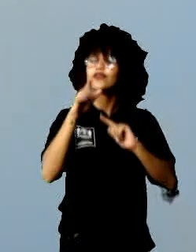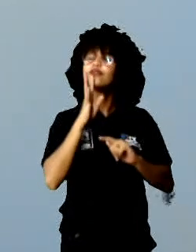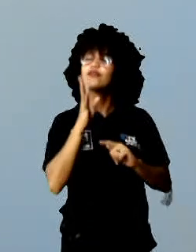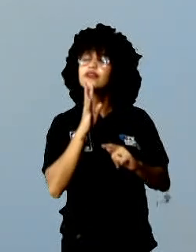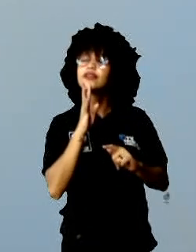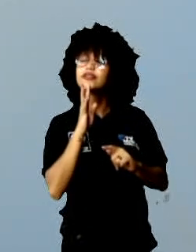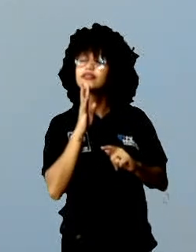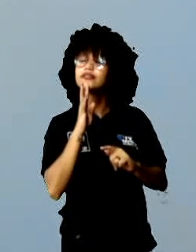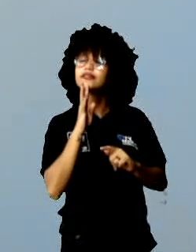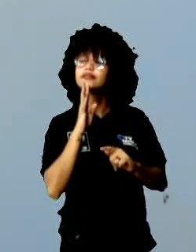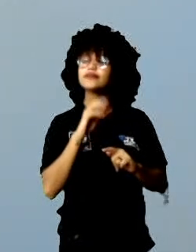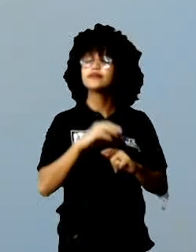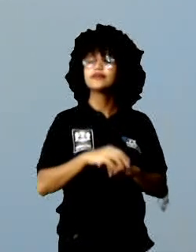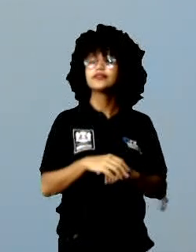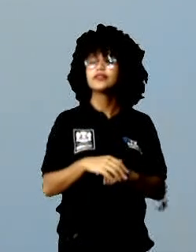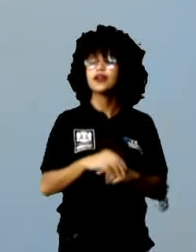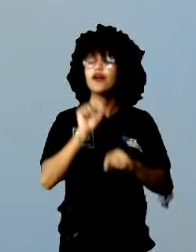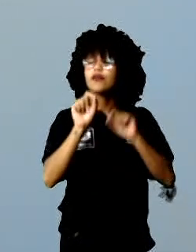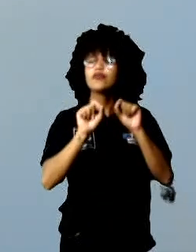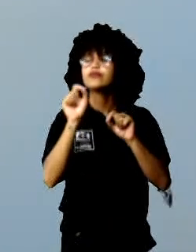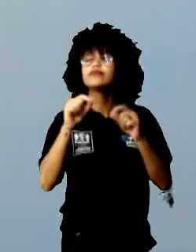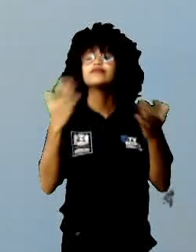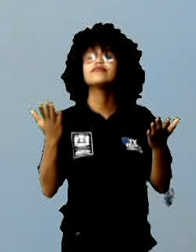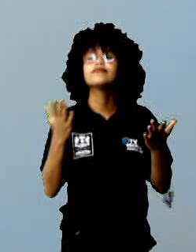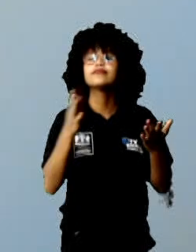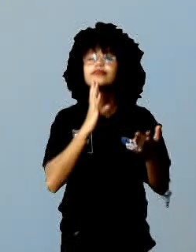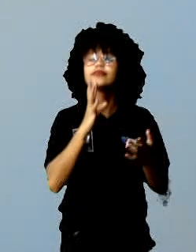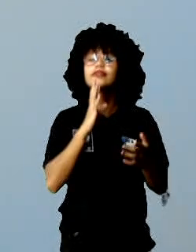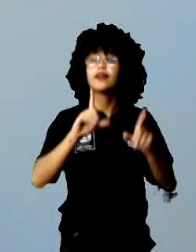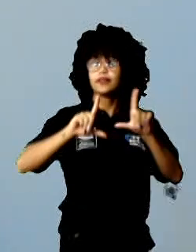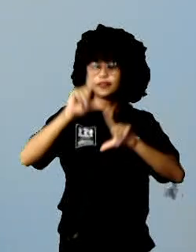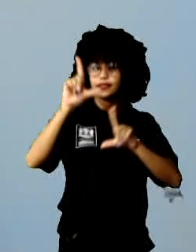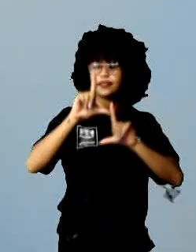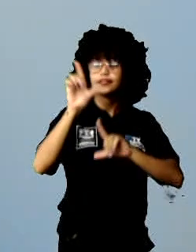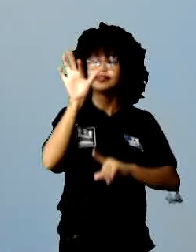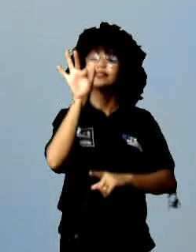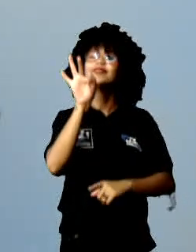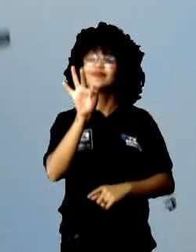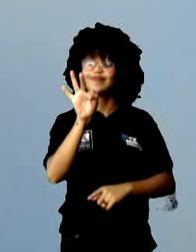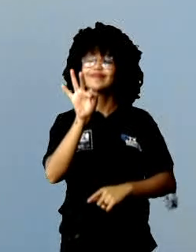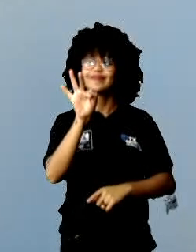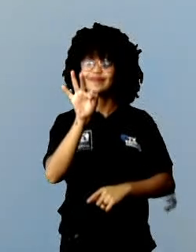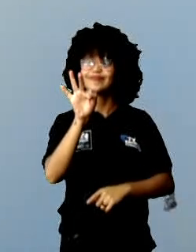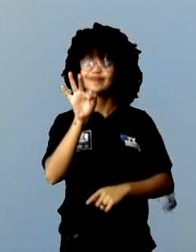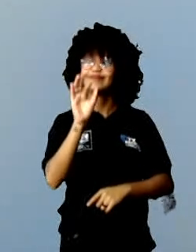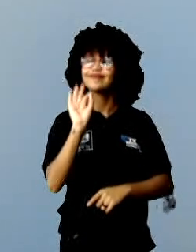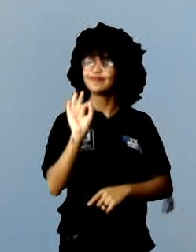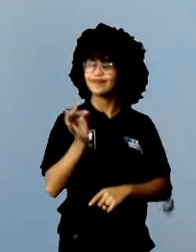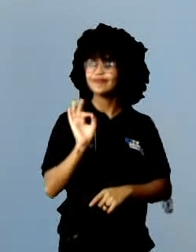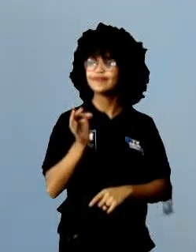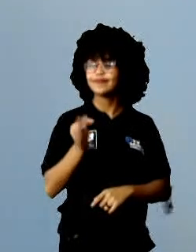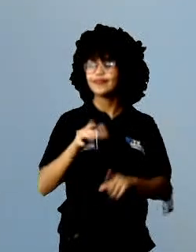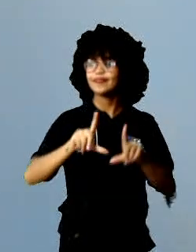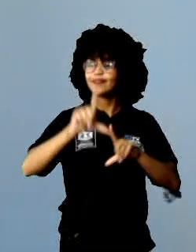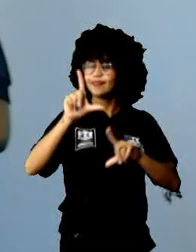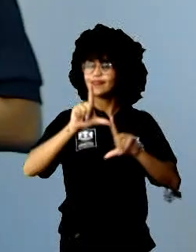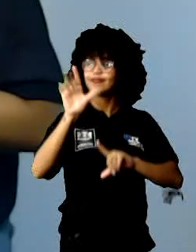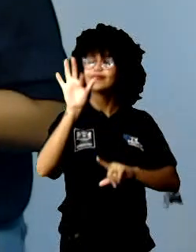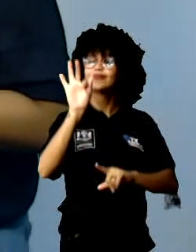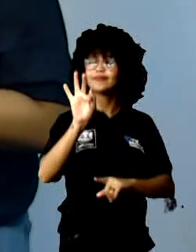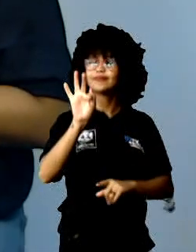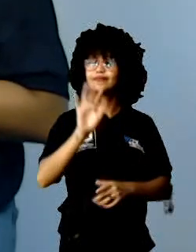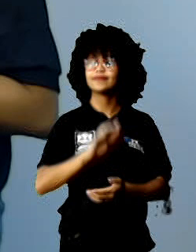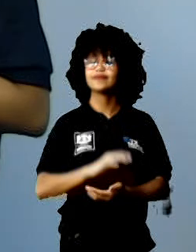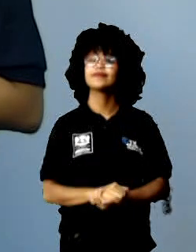letra é essa no nome faca quem conhece é a letrinha F isso mesmo a letrinha F